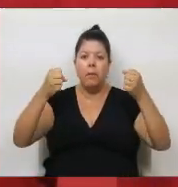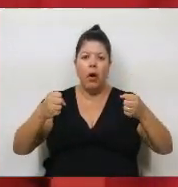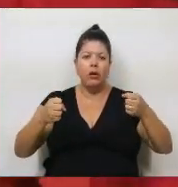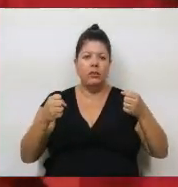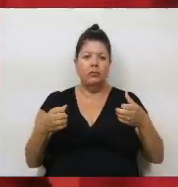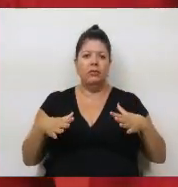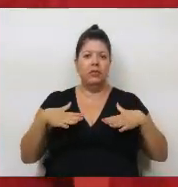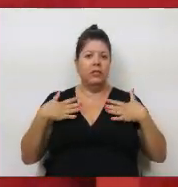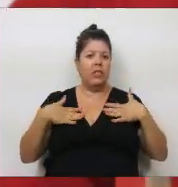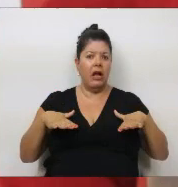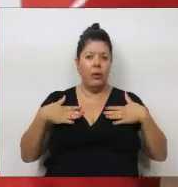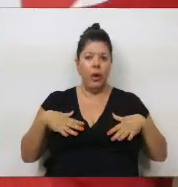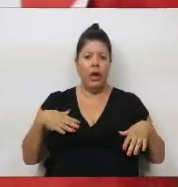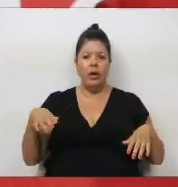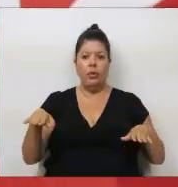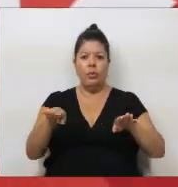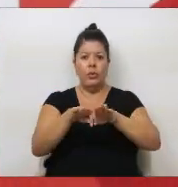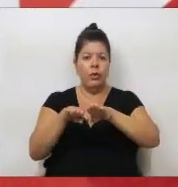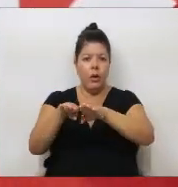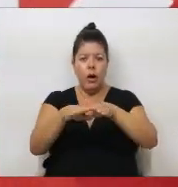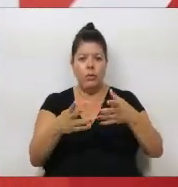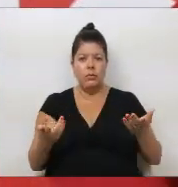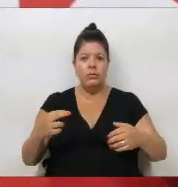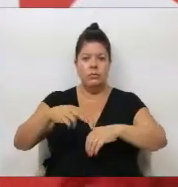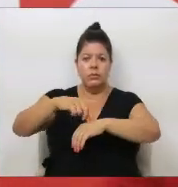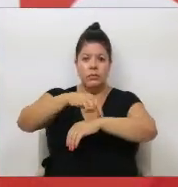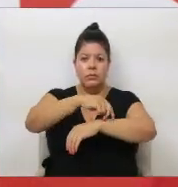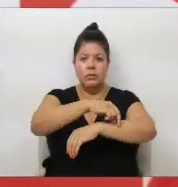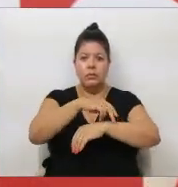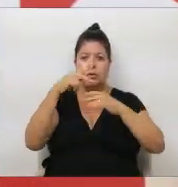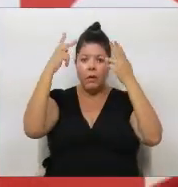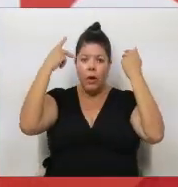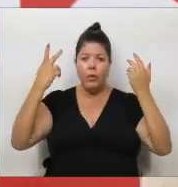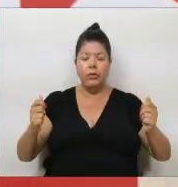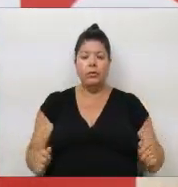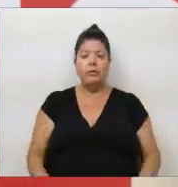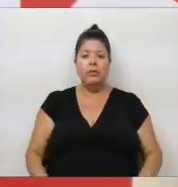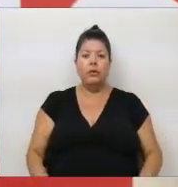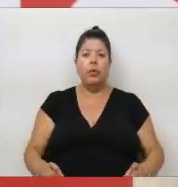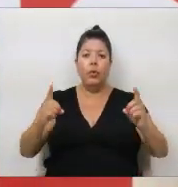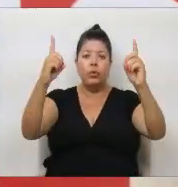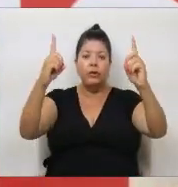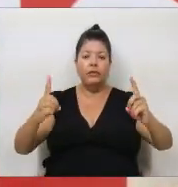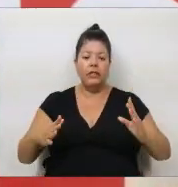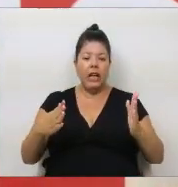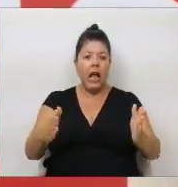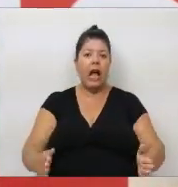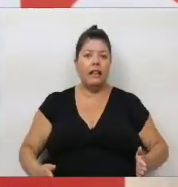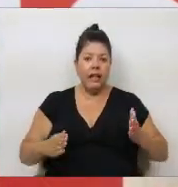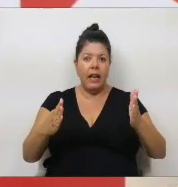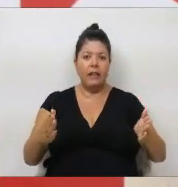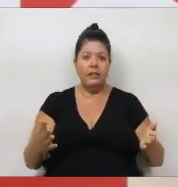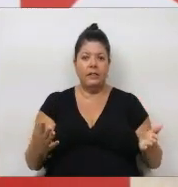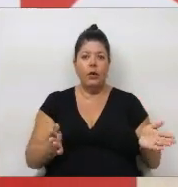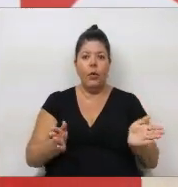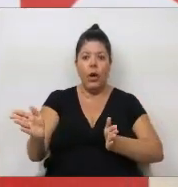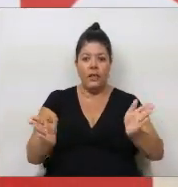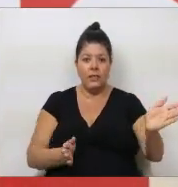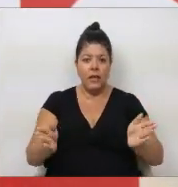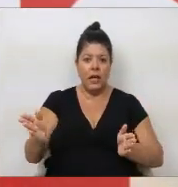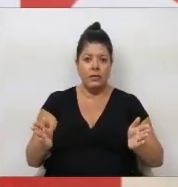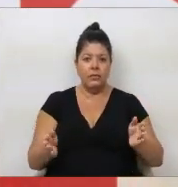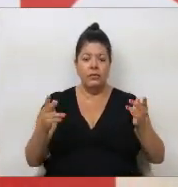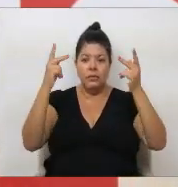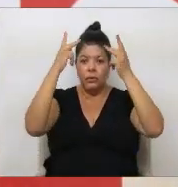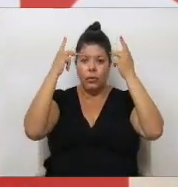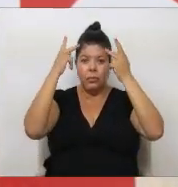como nós? O cidadão cadeirante, ele tem um acesso tranquilo? Não. Então, nós vamos ter que repensar